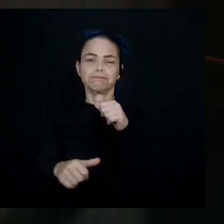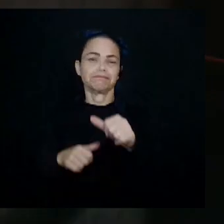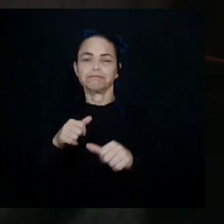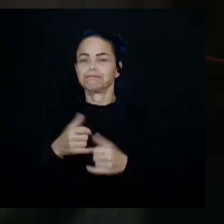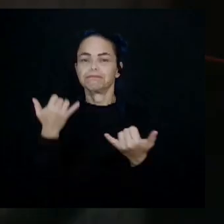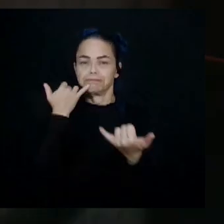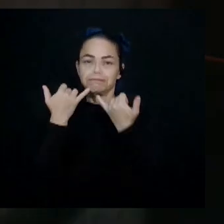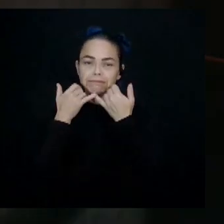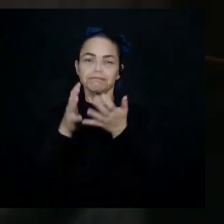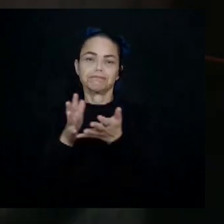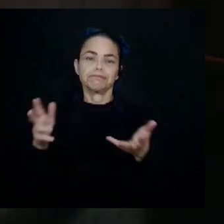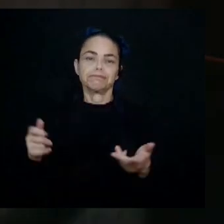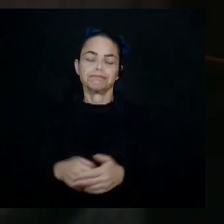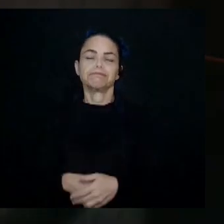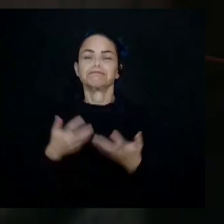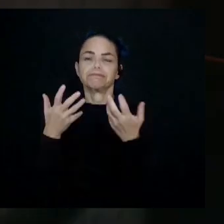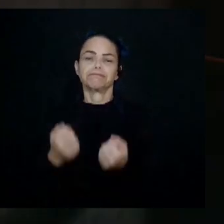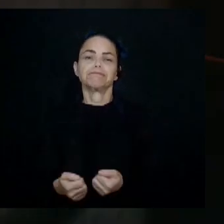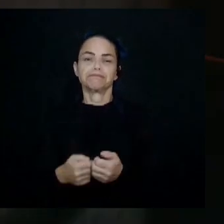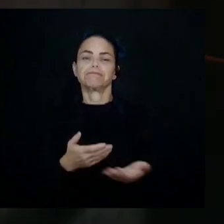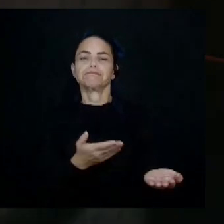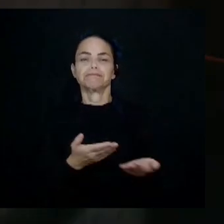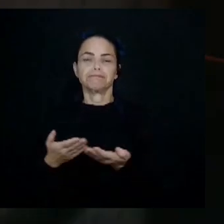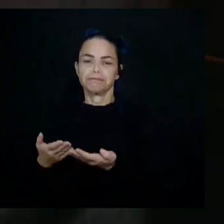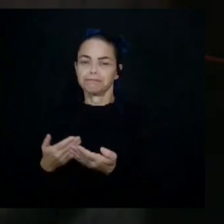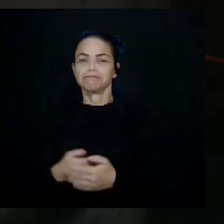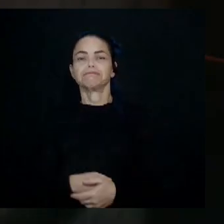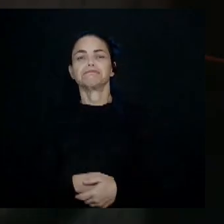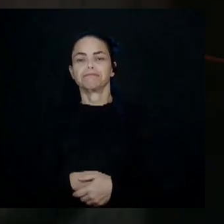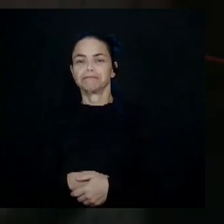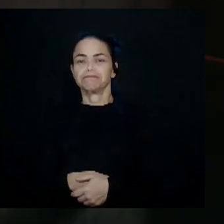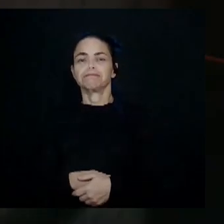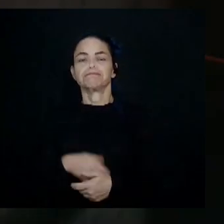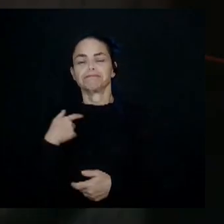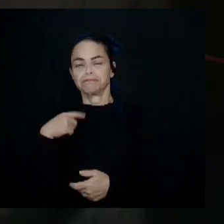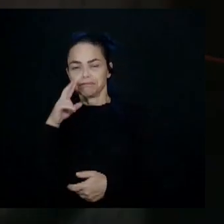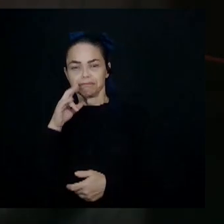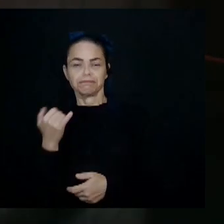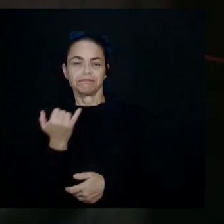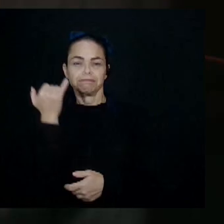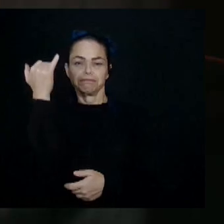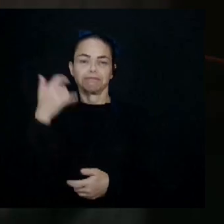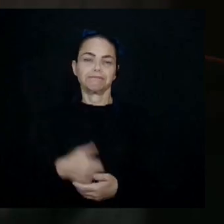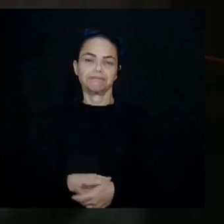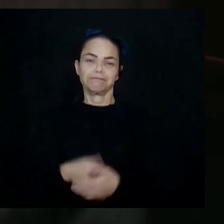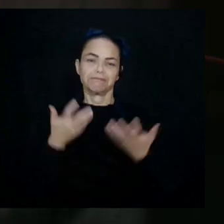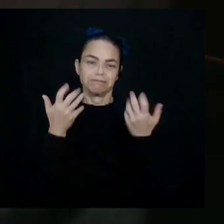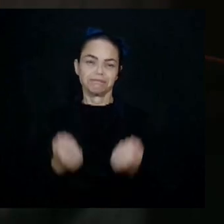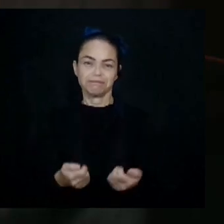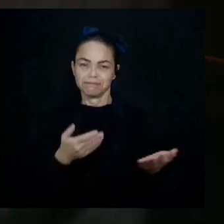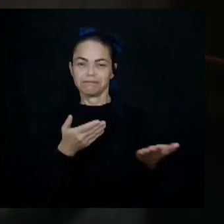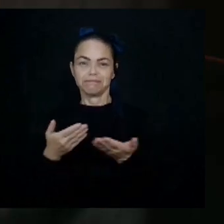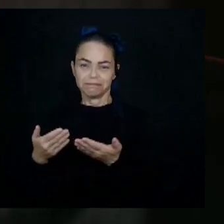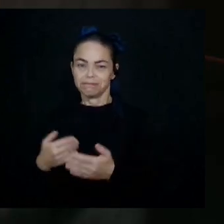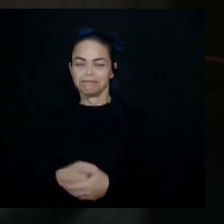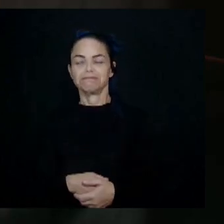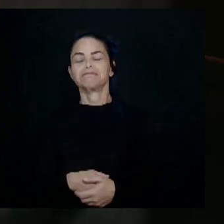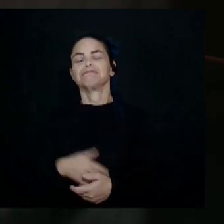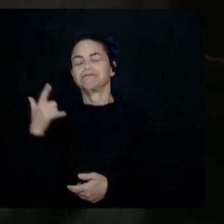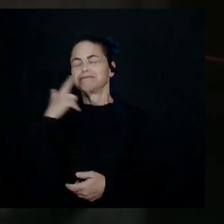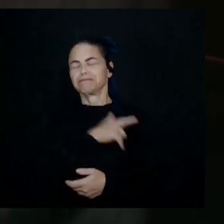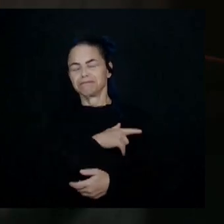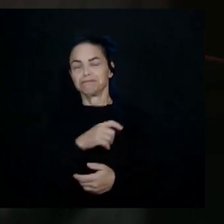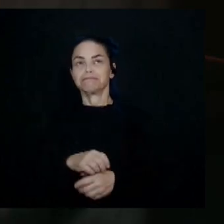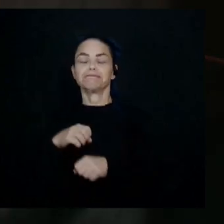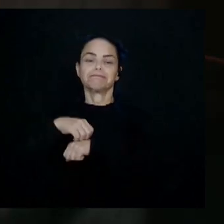ter aceitado o nosso convite. Tá vendo só a importância de vocês aceitarem o nosso convite? Vocês conseguem passar a